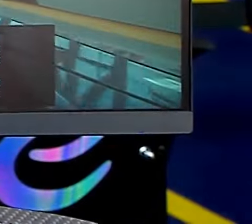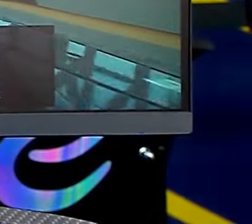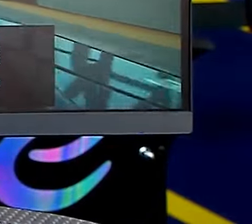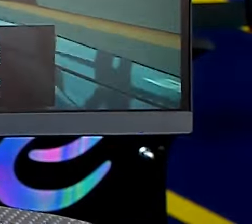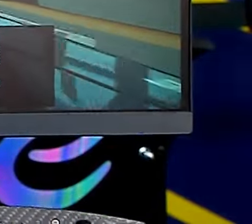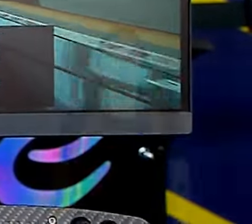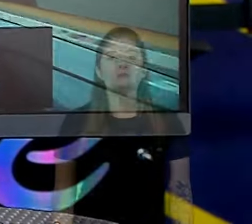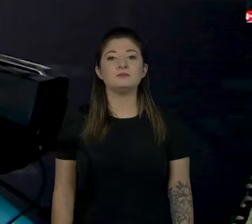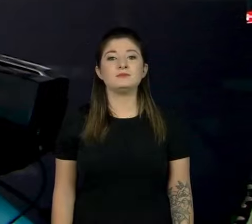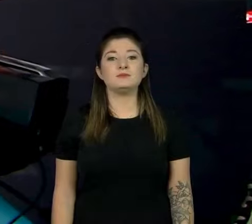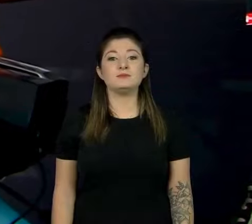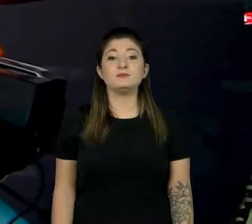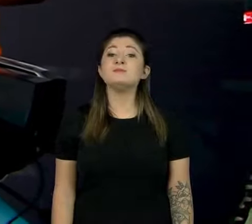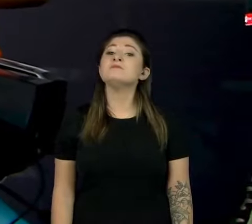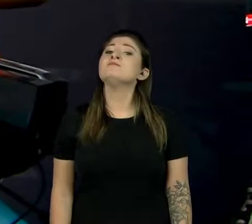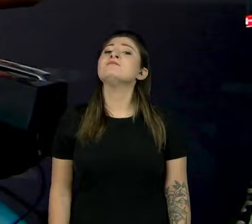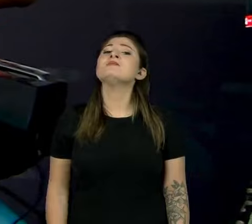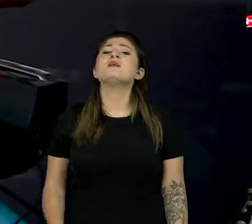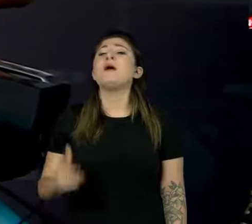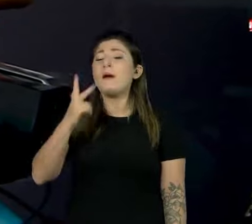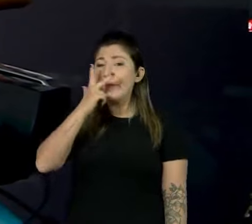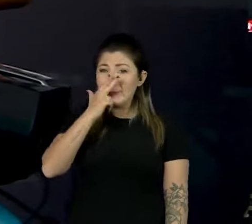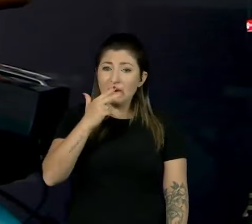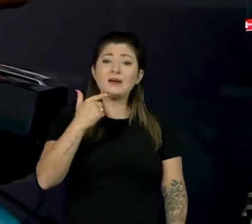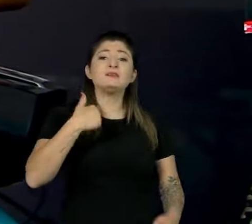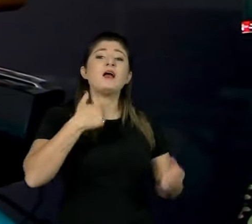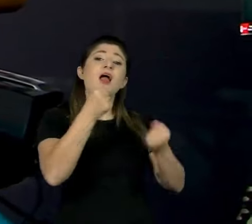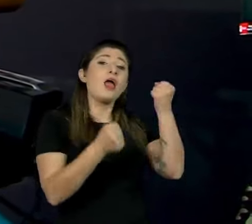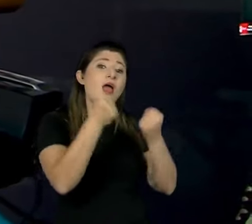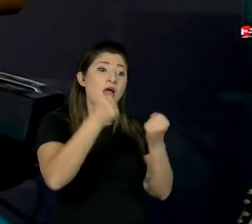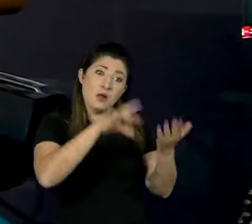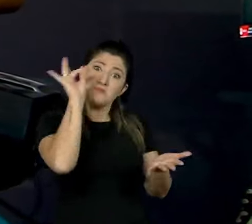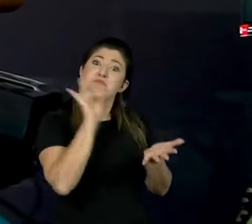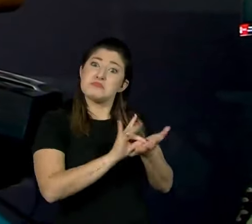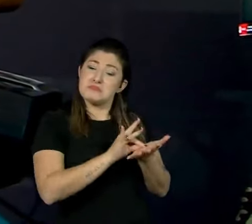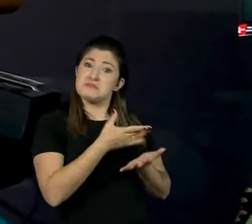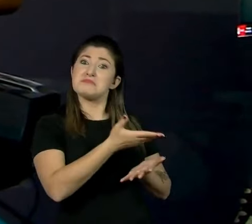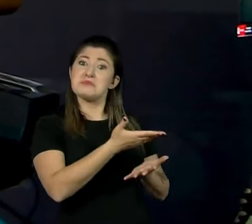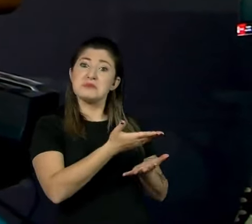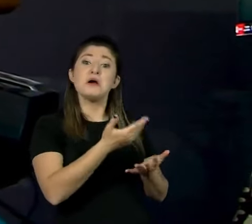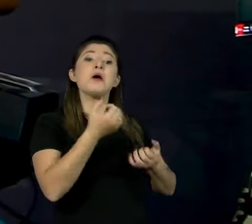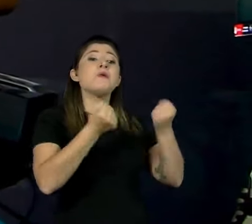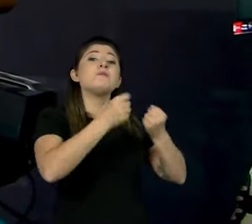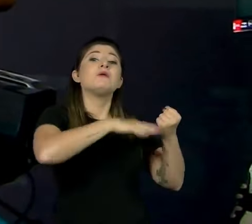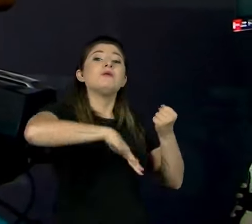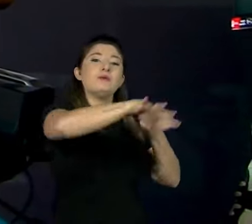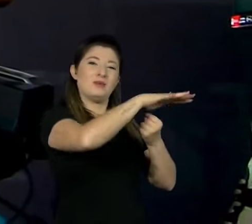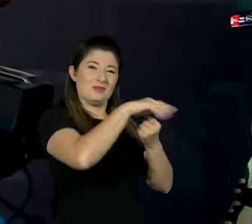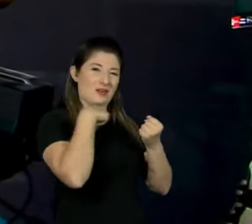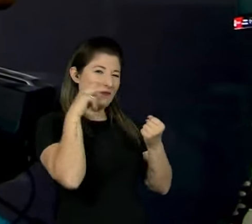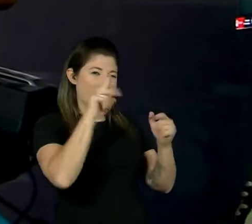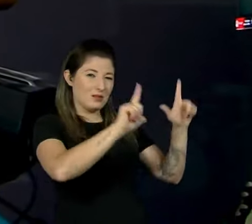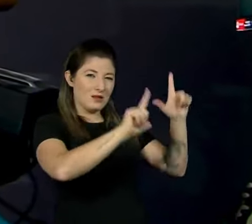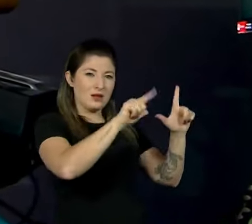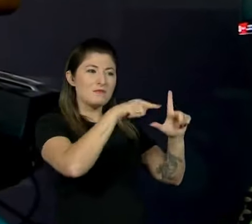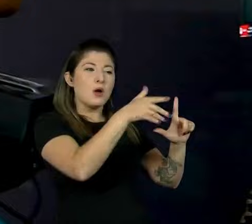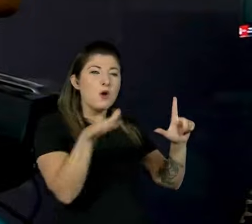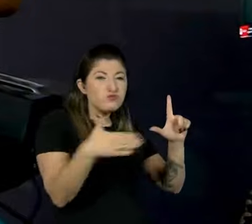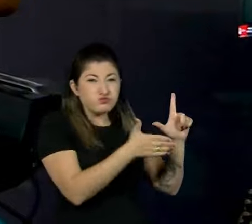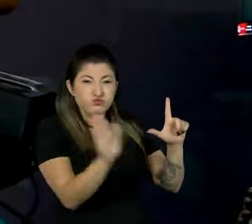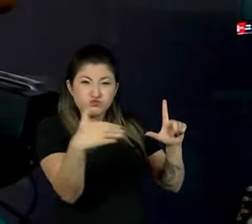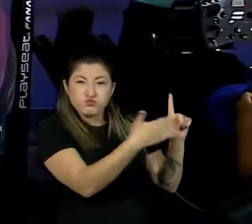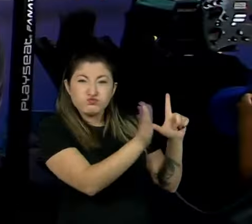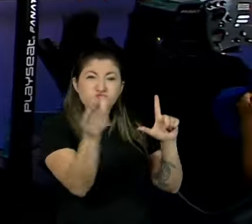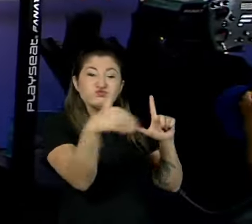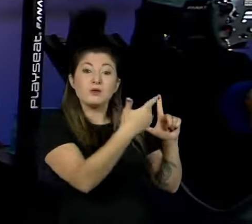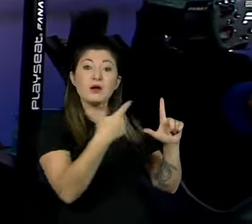É um simulador de corrida para a gente ver como é o que os pilotos pilotam lá dentro. Aí a gente tem a velocidade, a